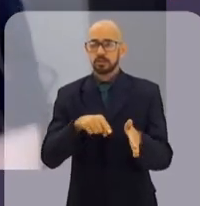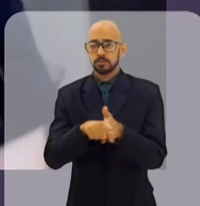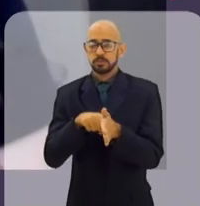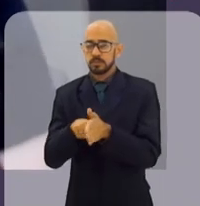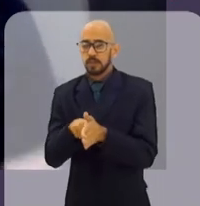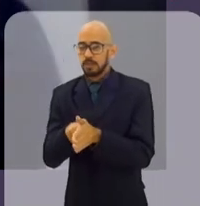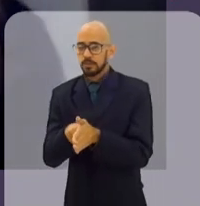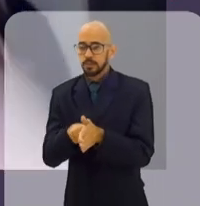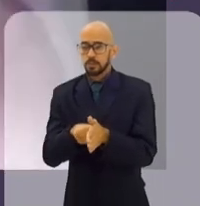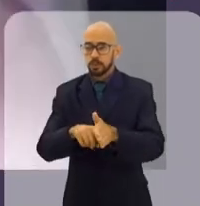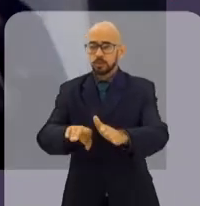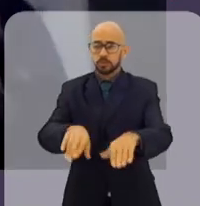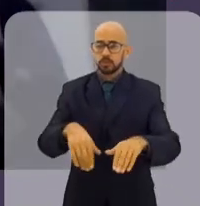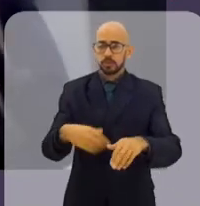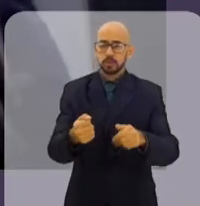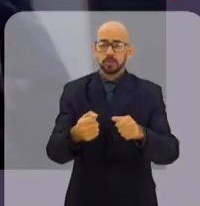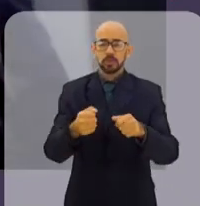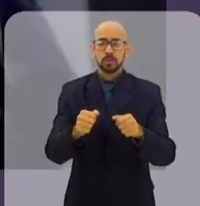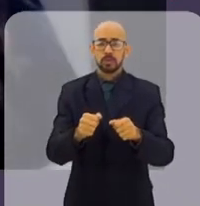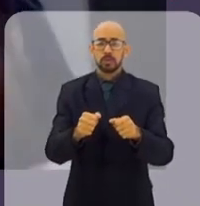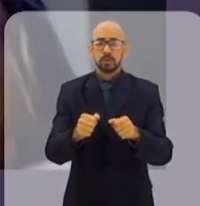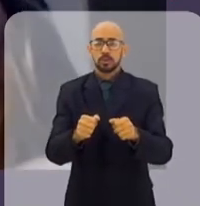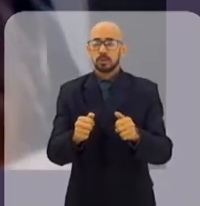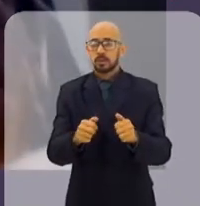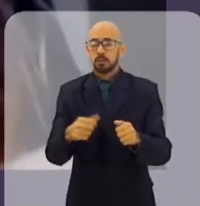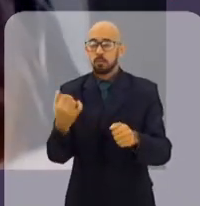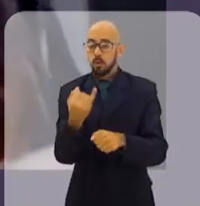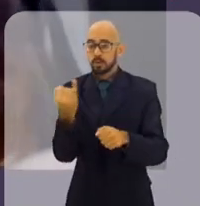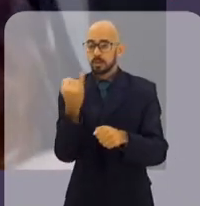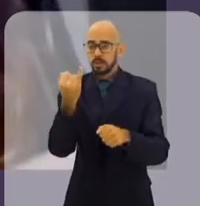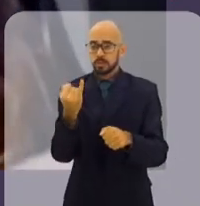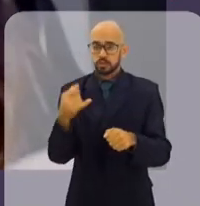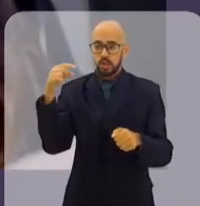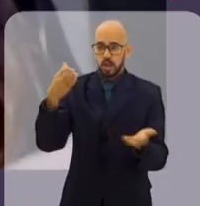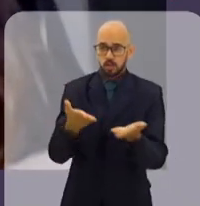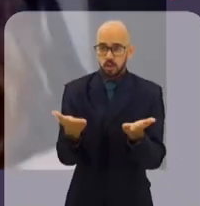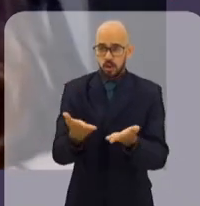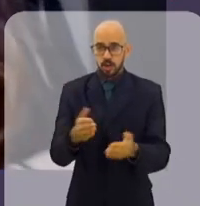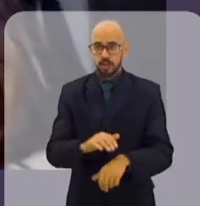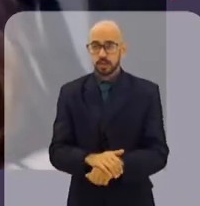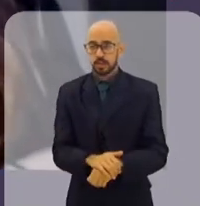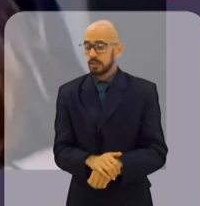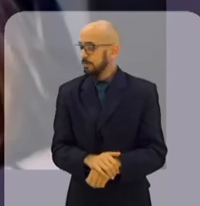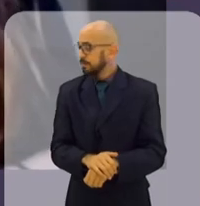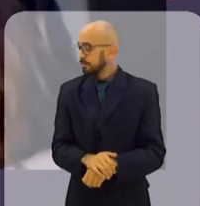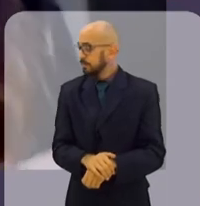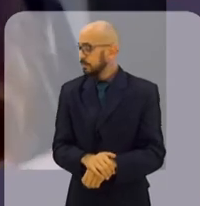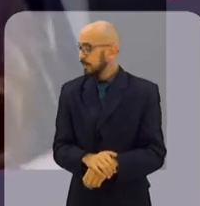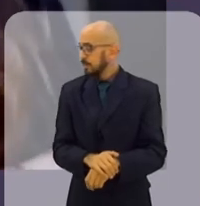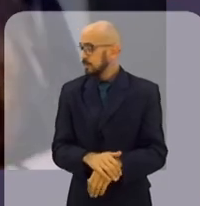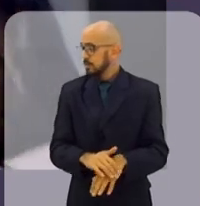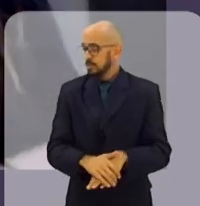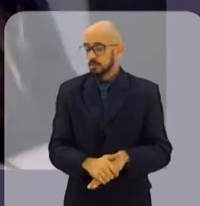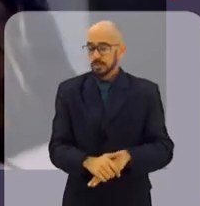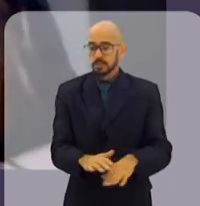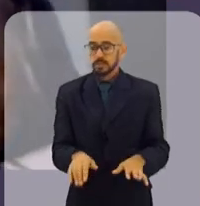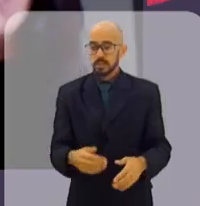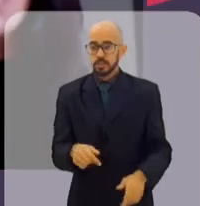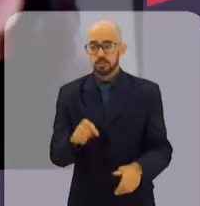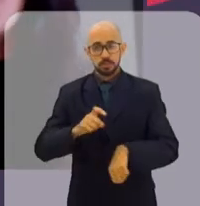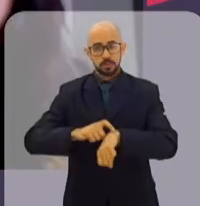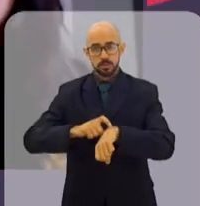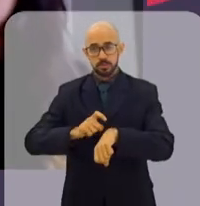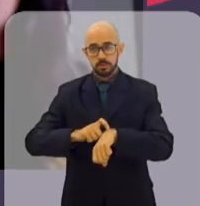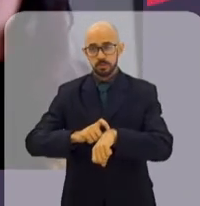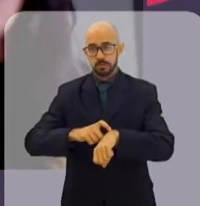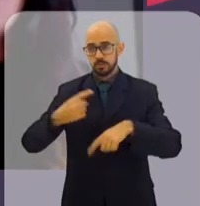sua área, né? Quem que você acha importante trazer agora? Às vezes muito pelo momento político também, ou pelo